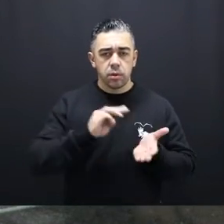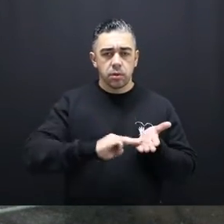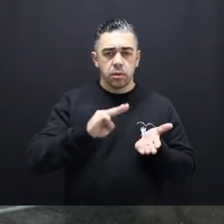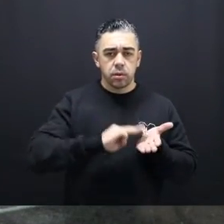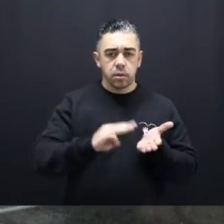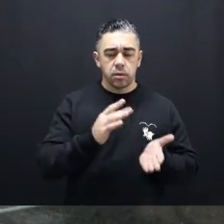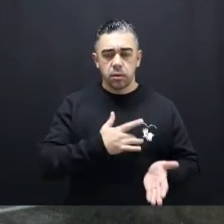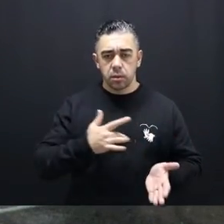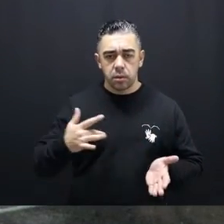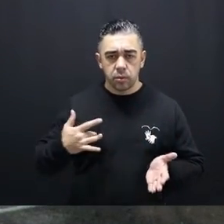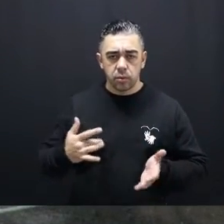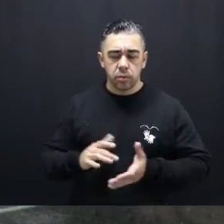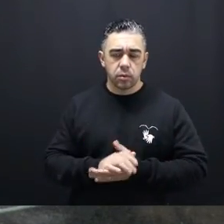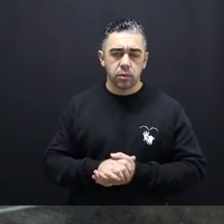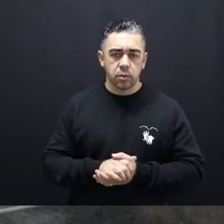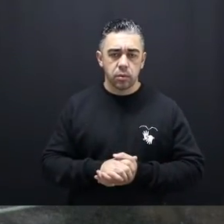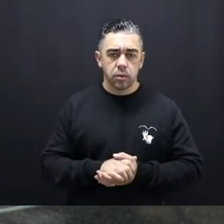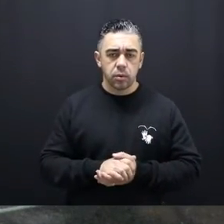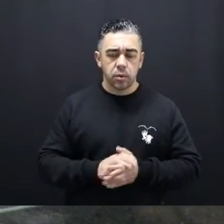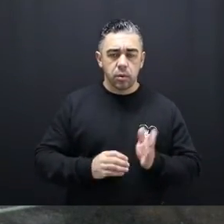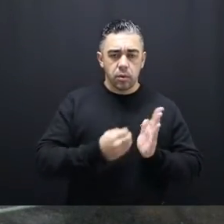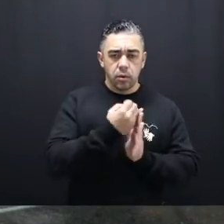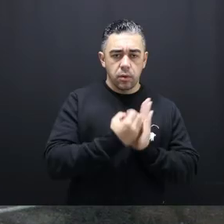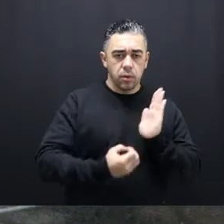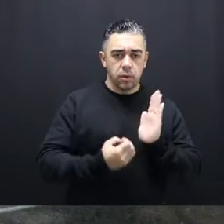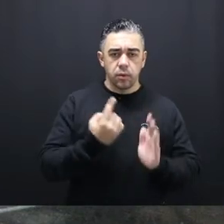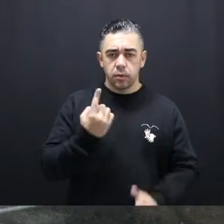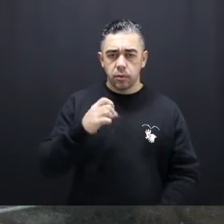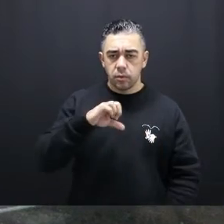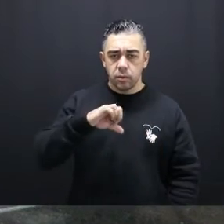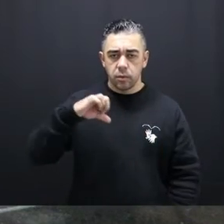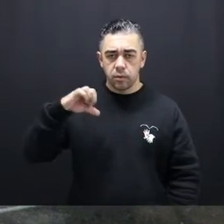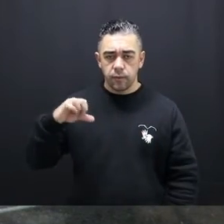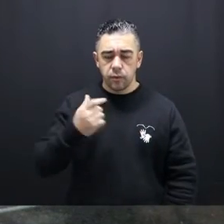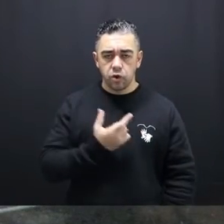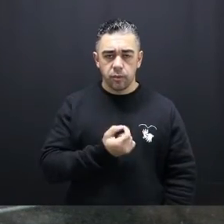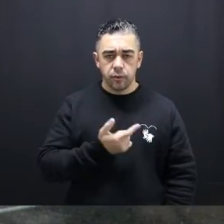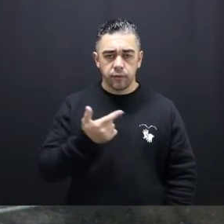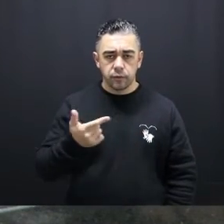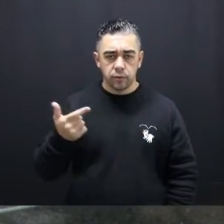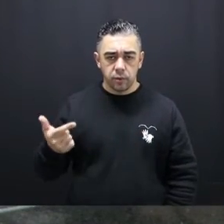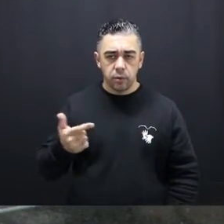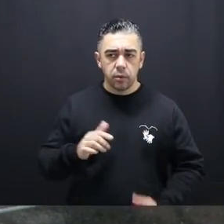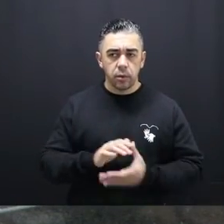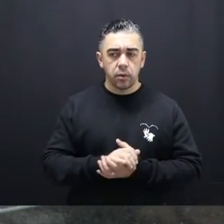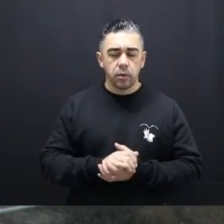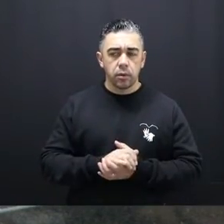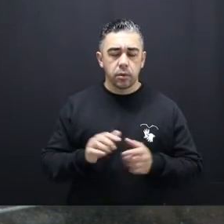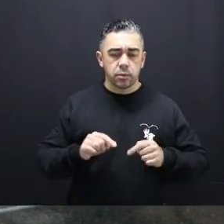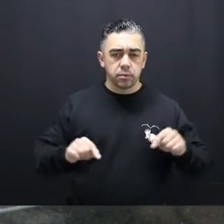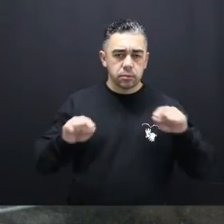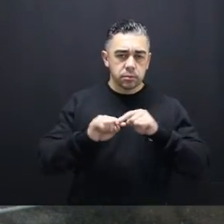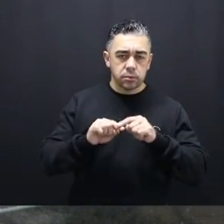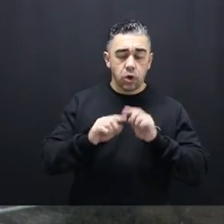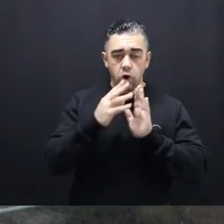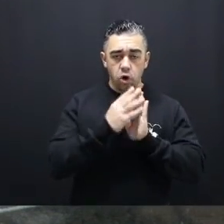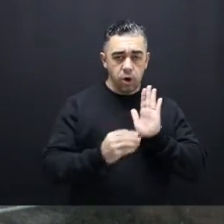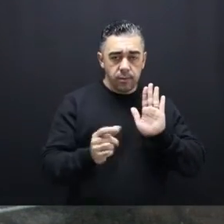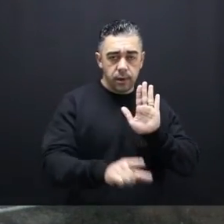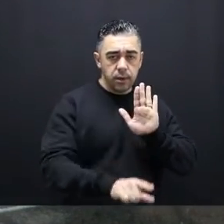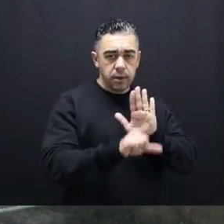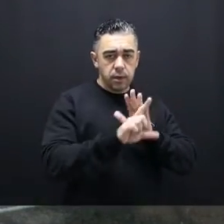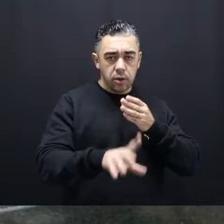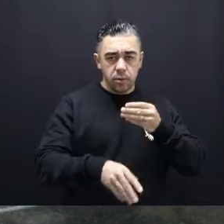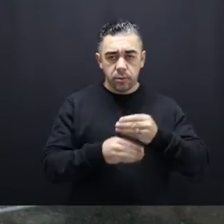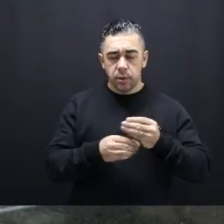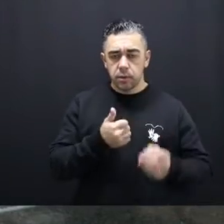secretaria de estado de saúde o Ofício 199/2018 do gabinete encaminhando cópia da lei complementar nº